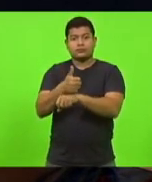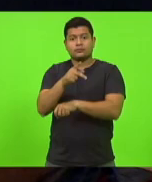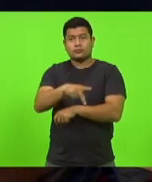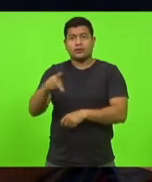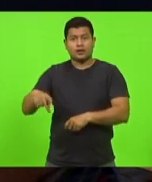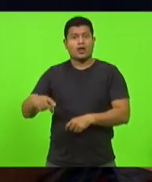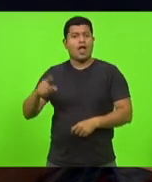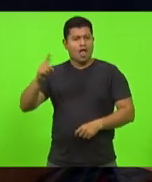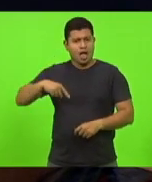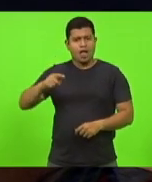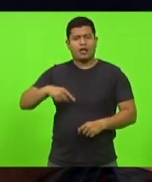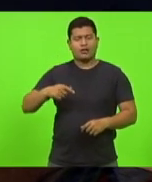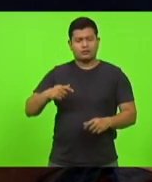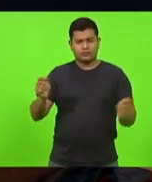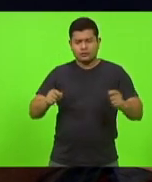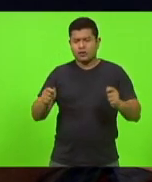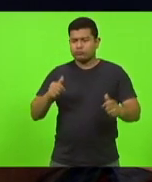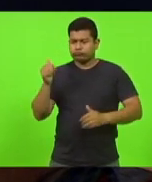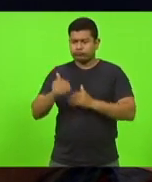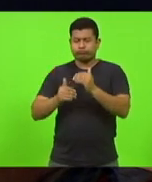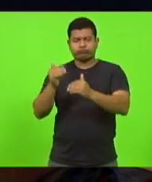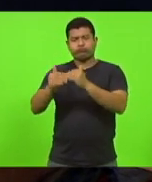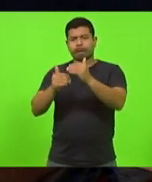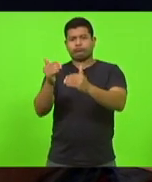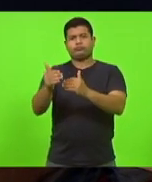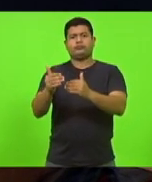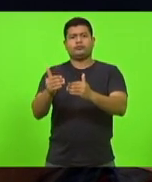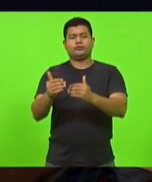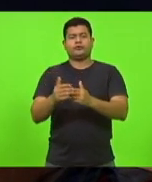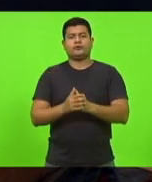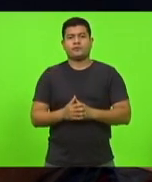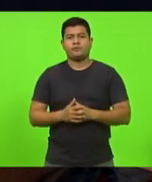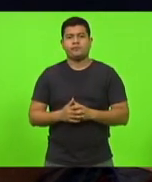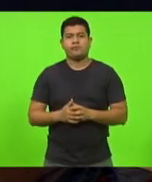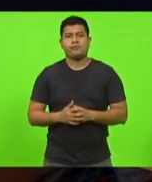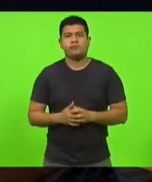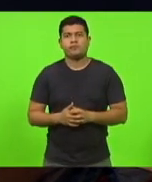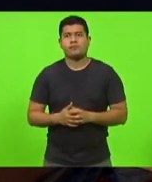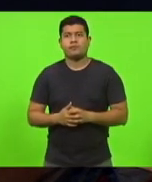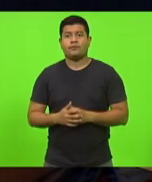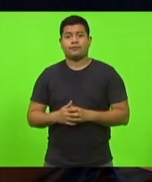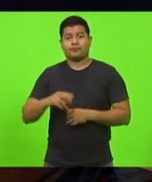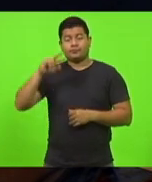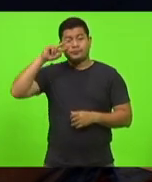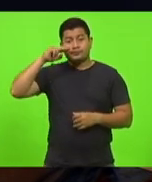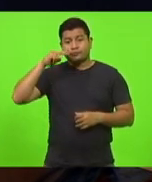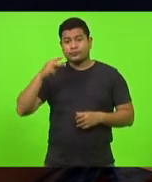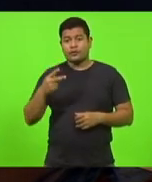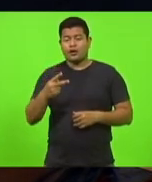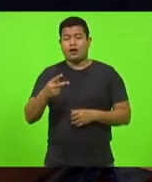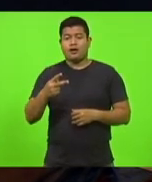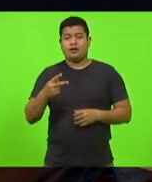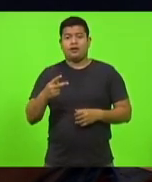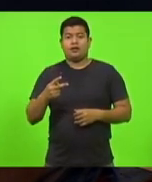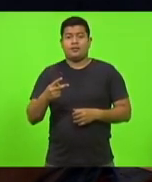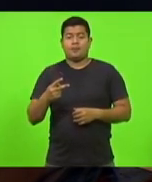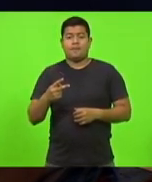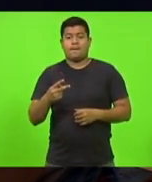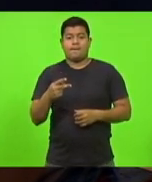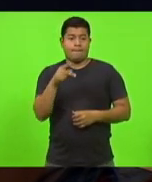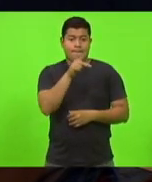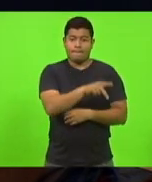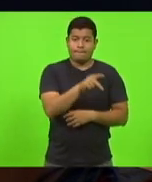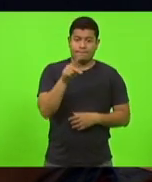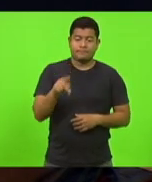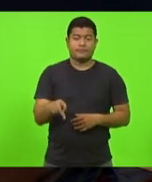É assim que a gente vai continuar avançando. Em reconhecimento às professoras